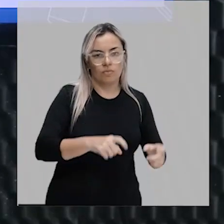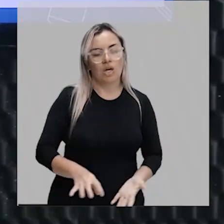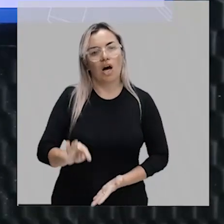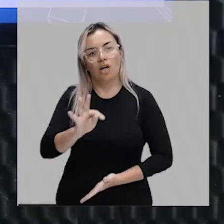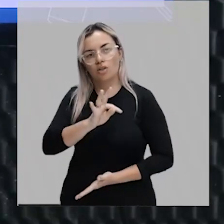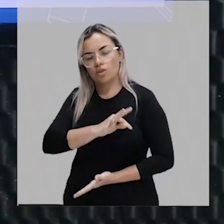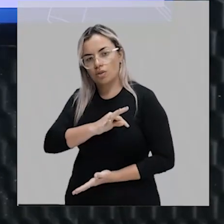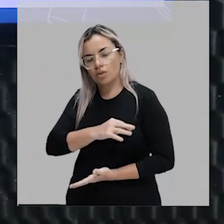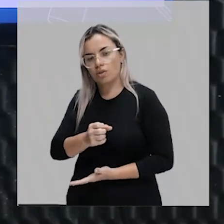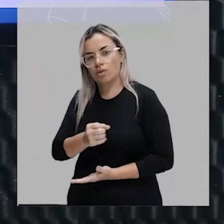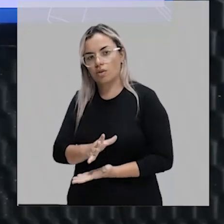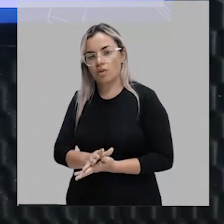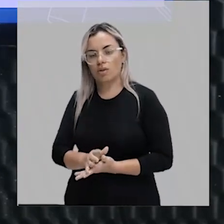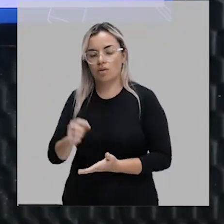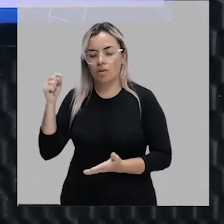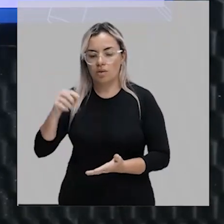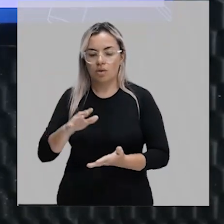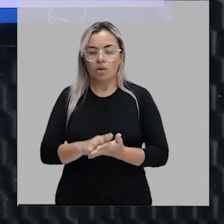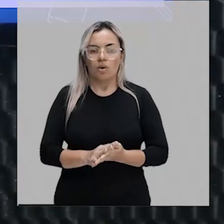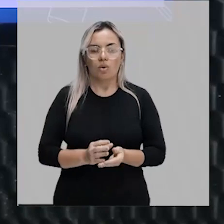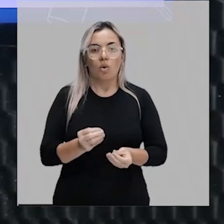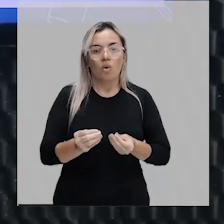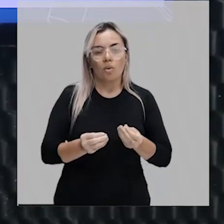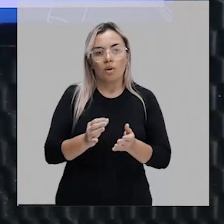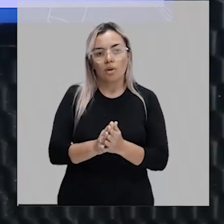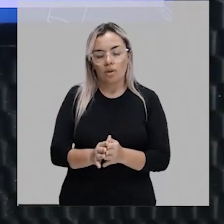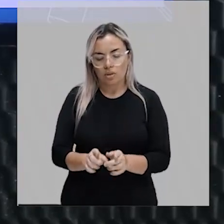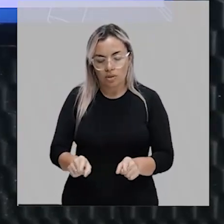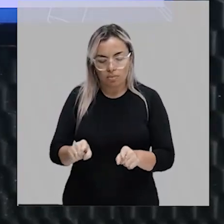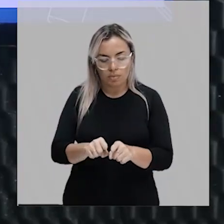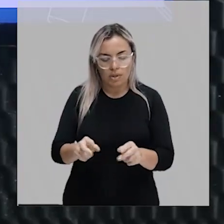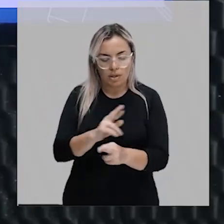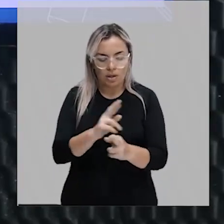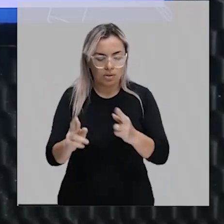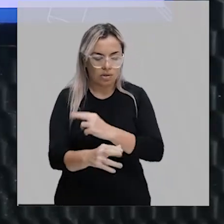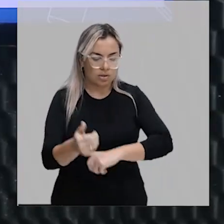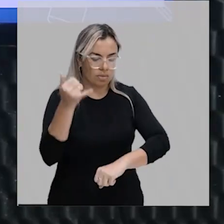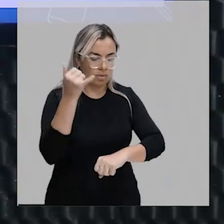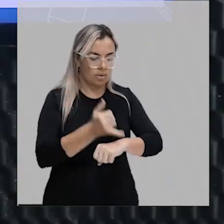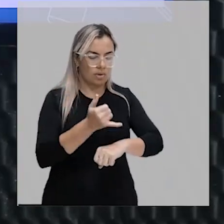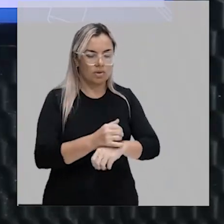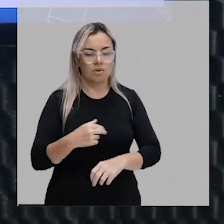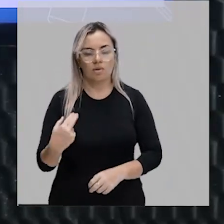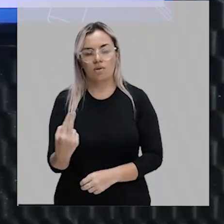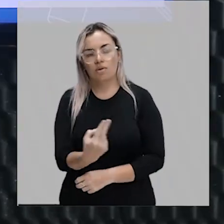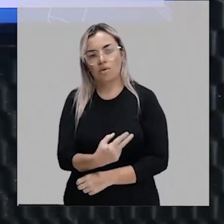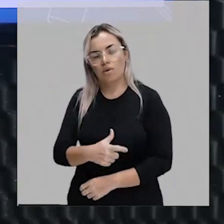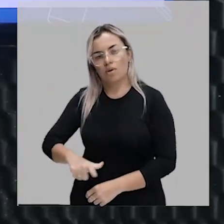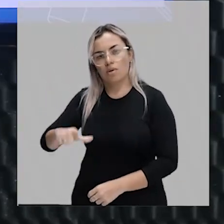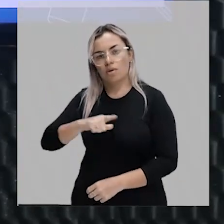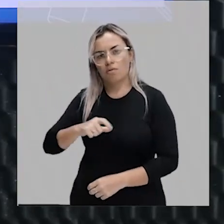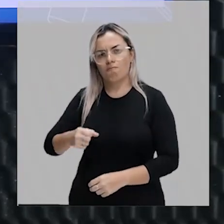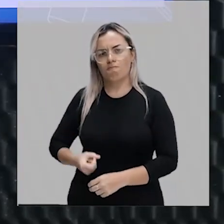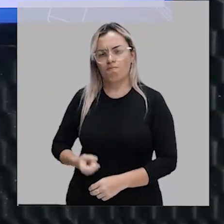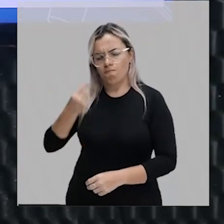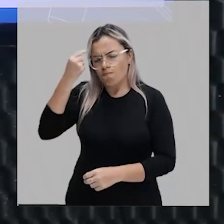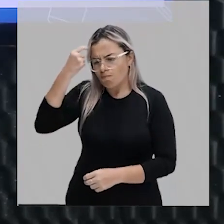aumentar com a presença desses metais. E também nós teremos